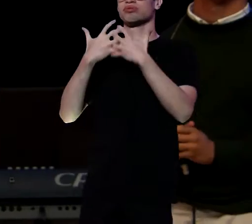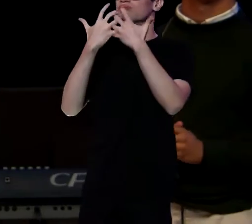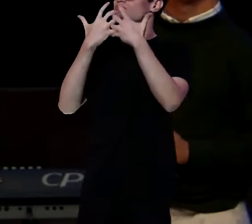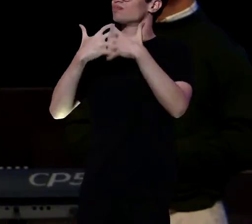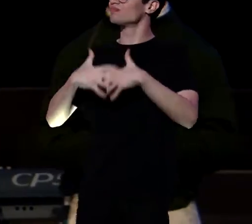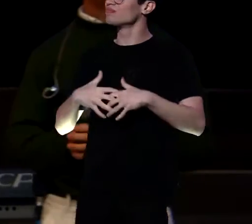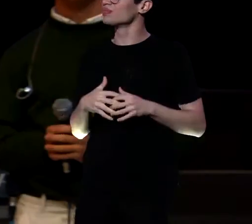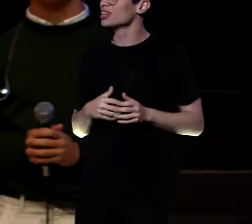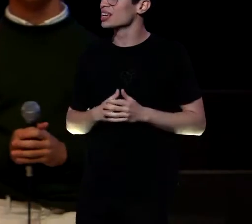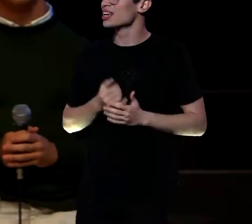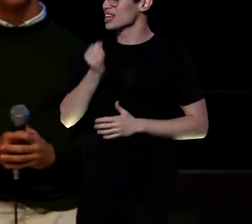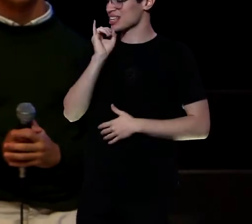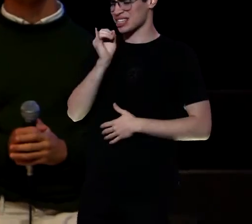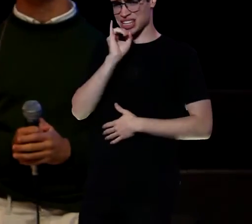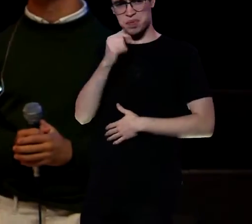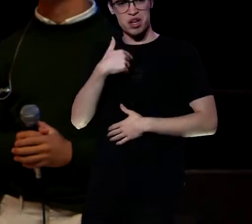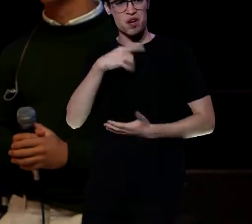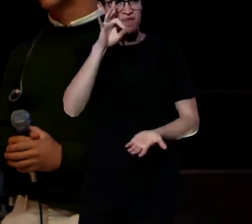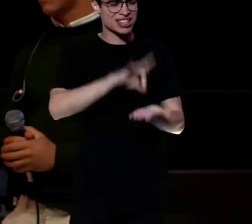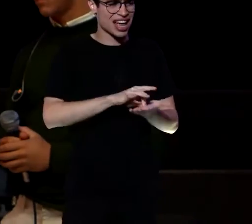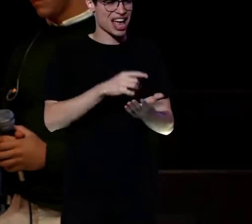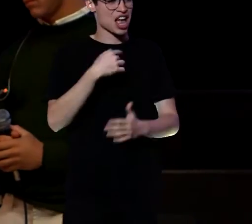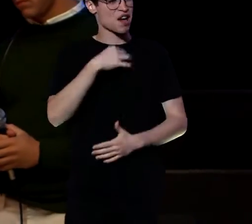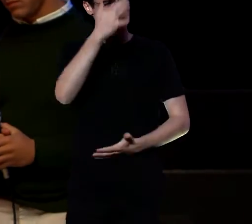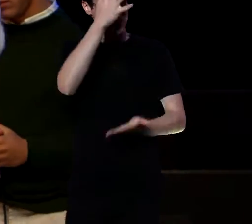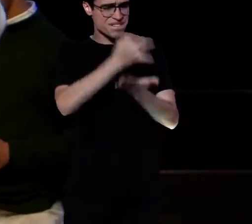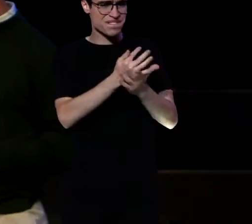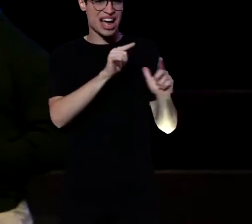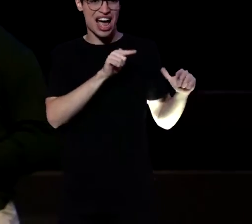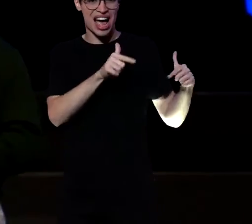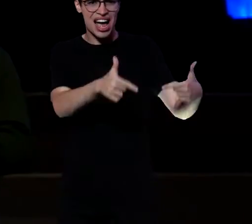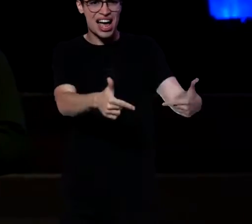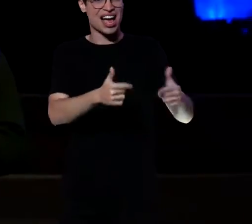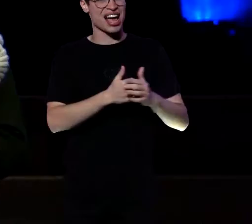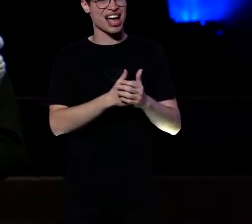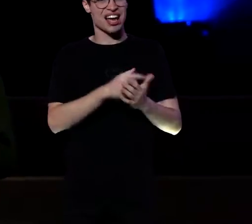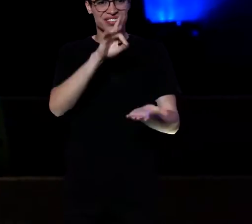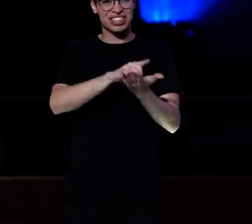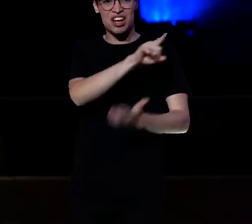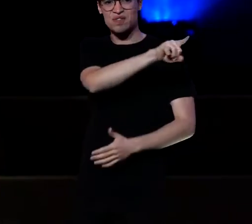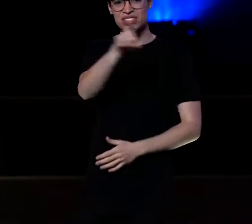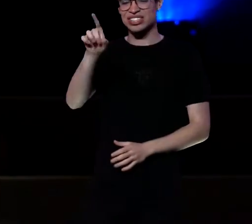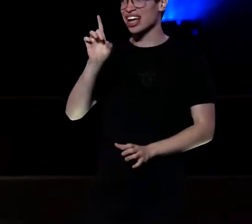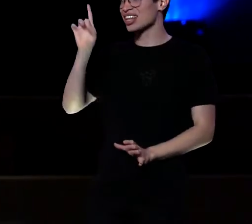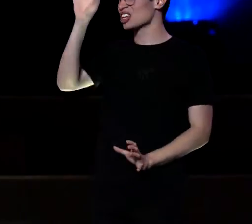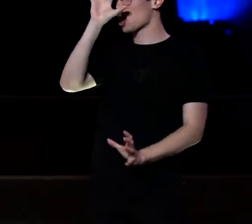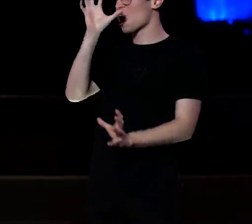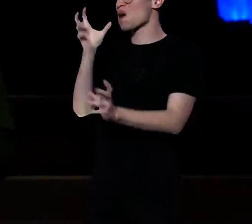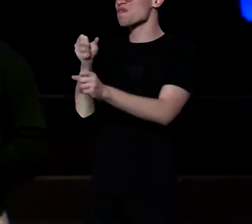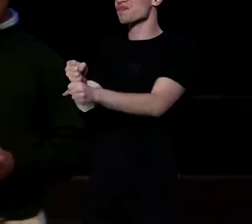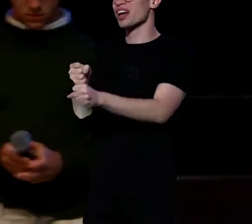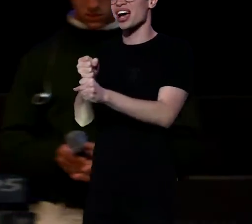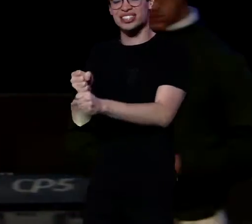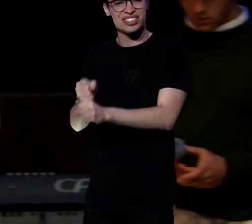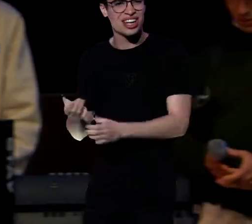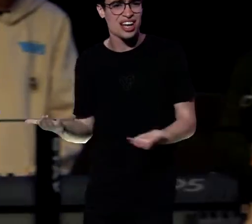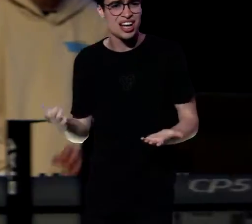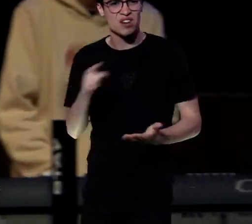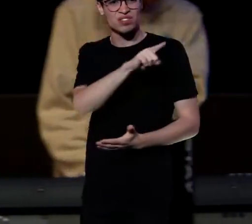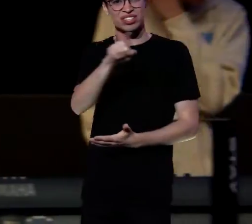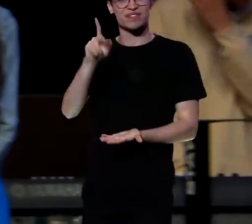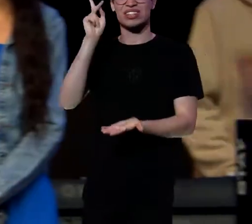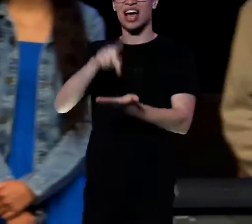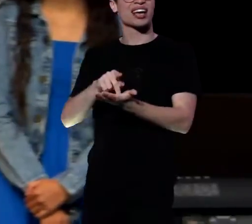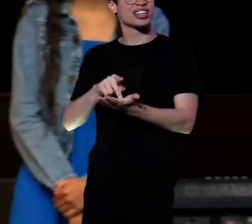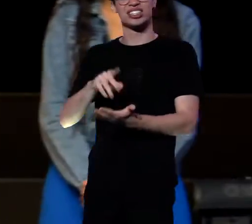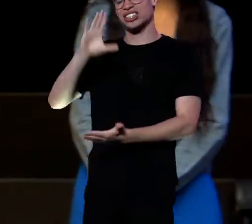Será que você tem vivido pela fé mesmo? Será que você tem depositado sua total confiança no Senhor? Você acredita que Deus pode fazer